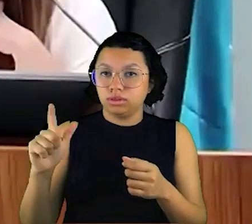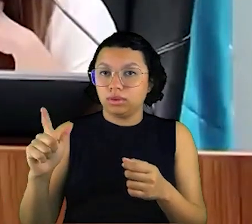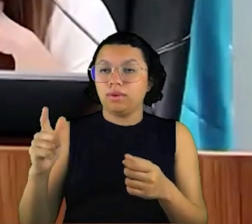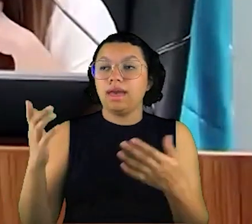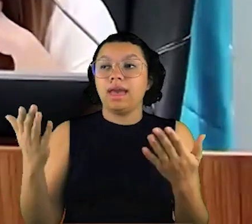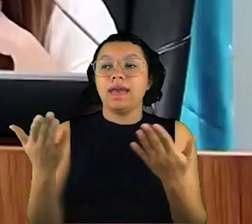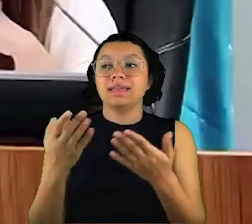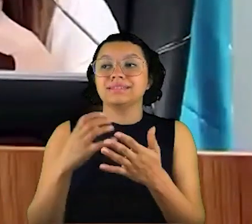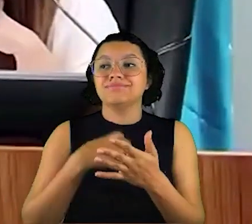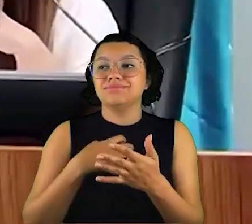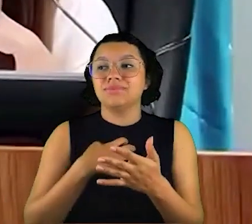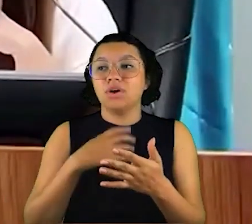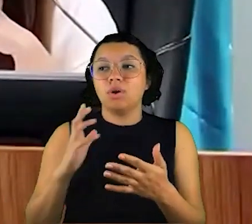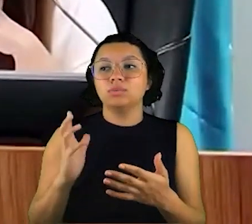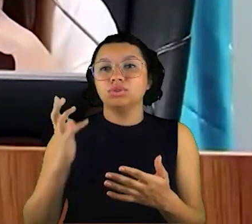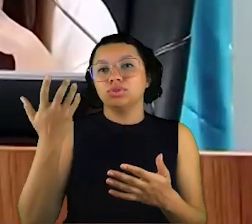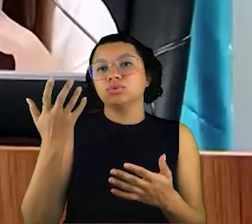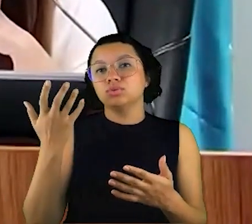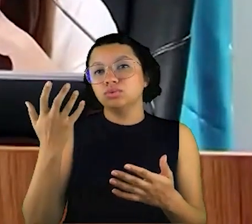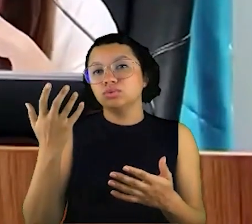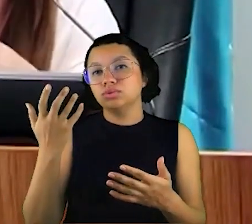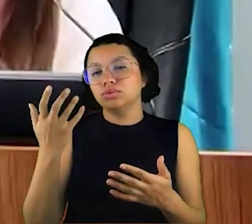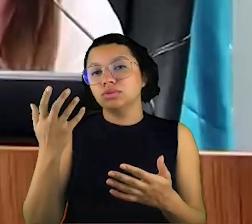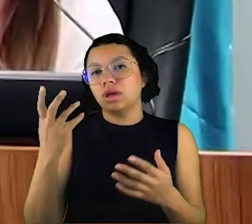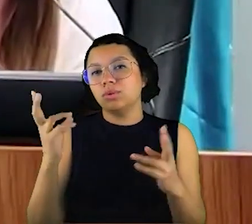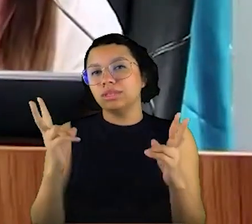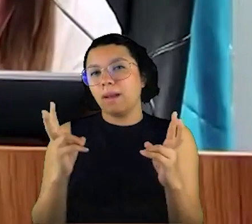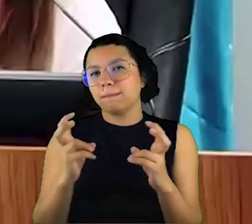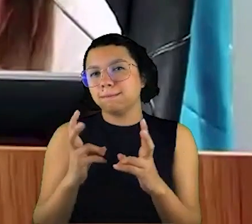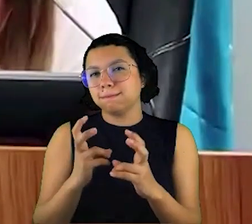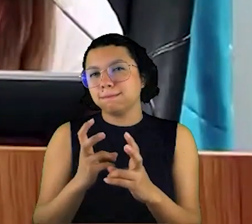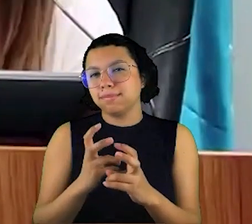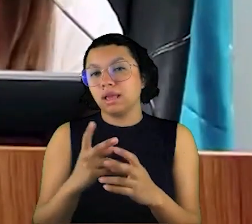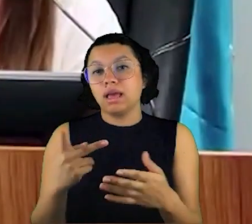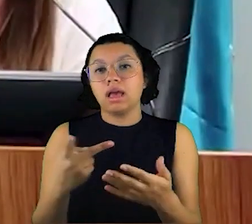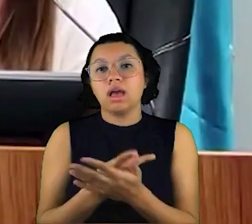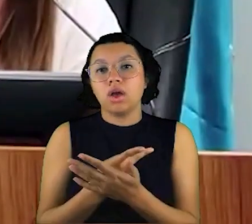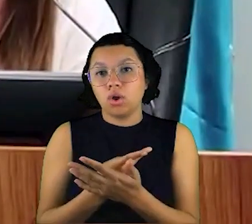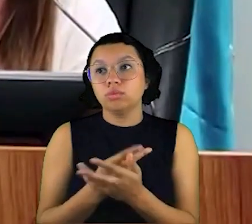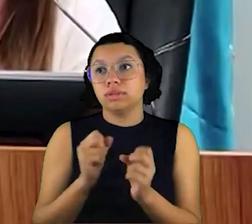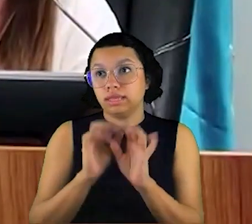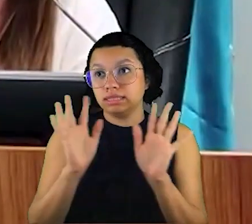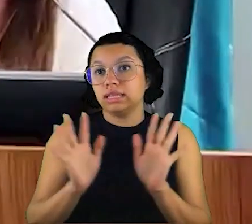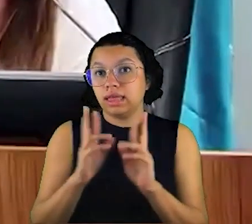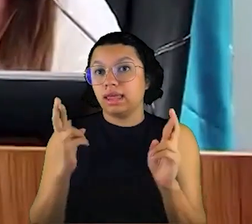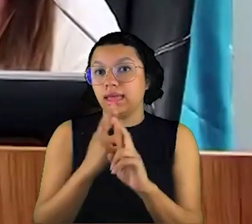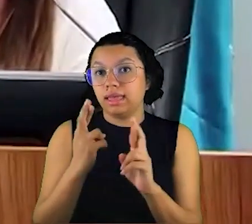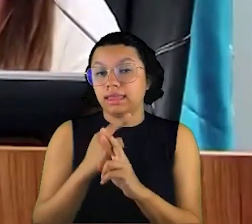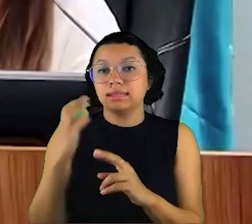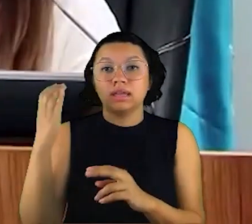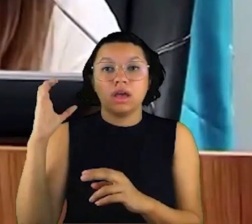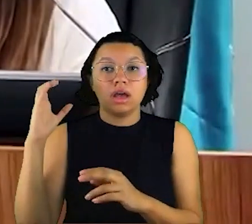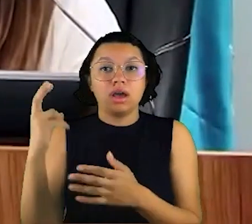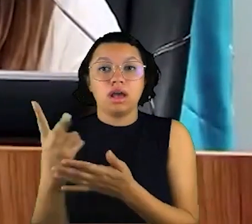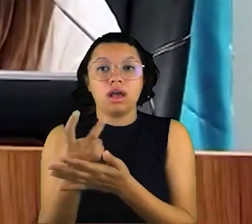Essa forma de solução do litígio, ela acontece, evidentemente, em relação aos créditos tributários, mas